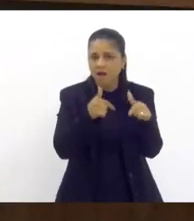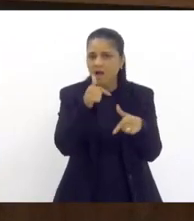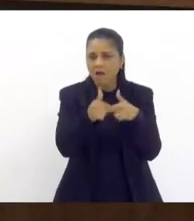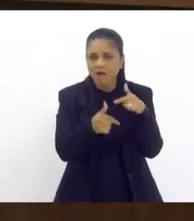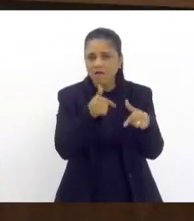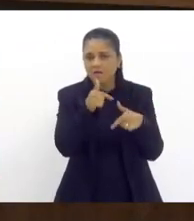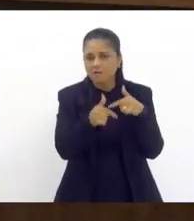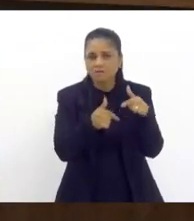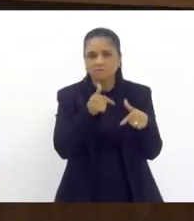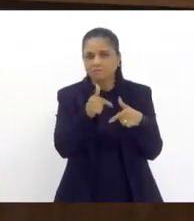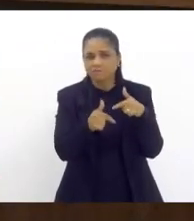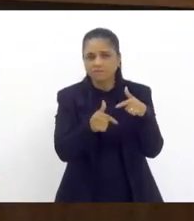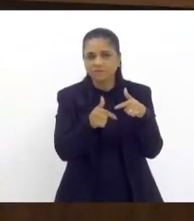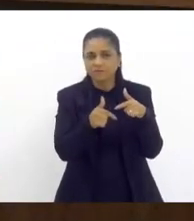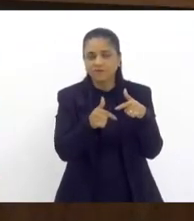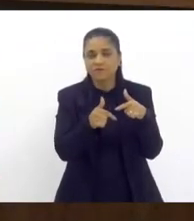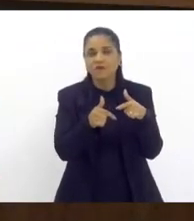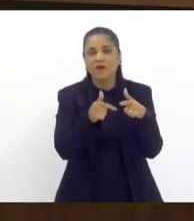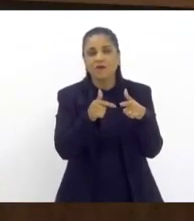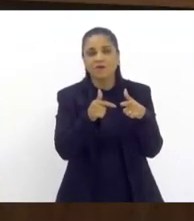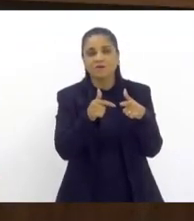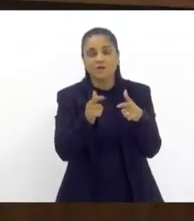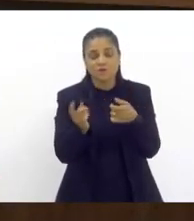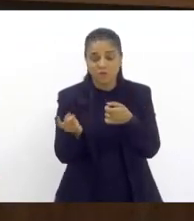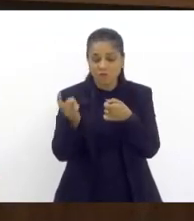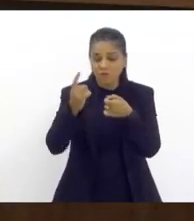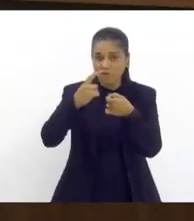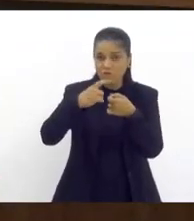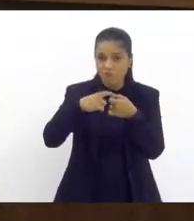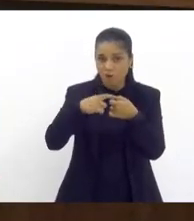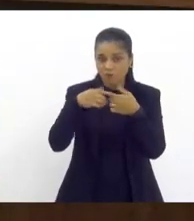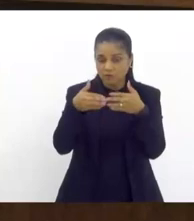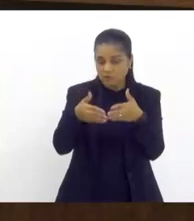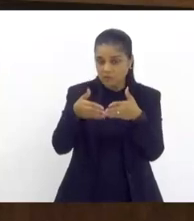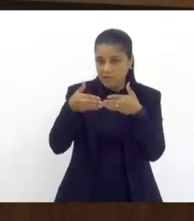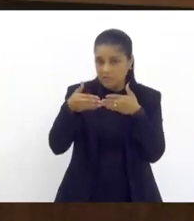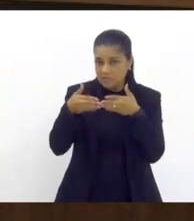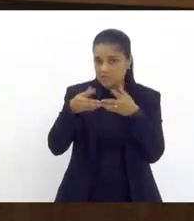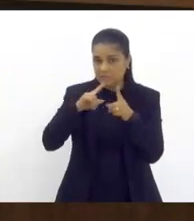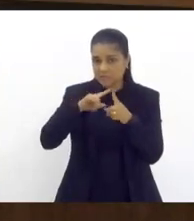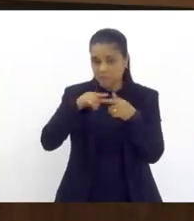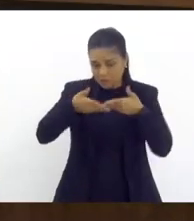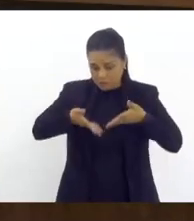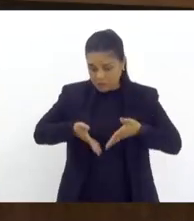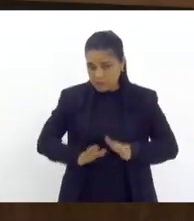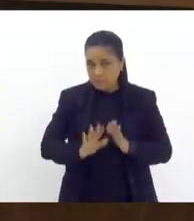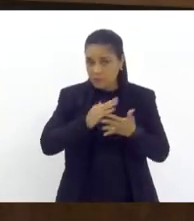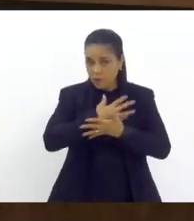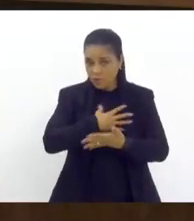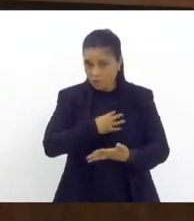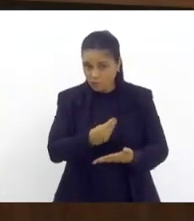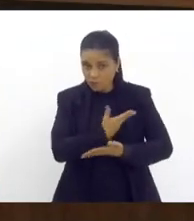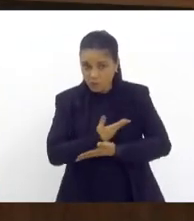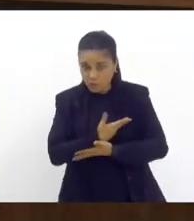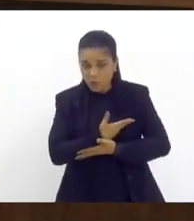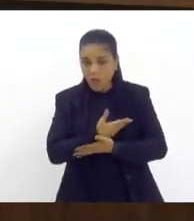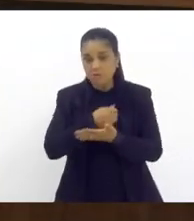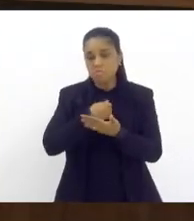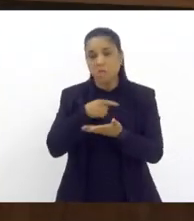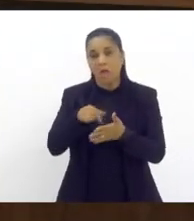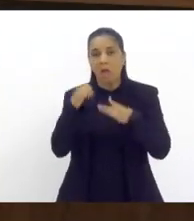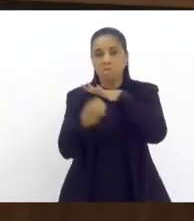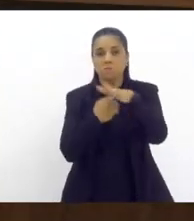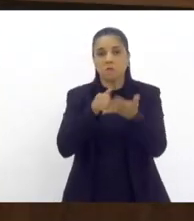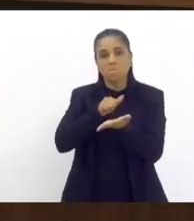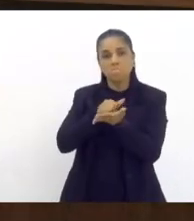quando elas retornam da licença maternidade, elas são mandadas embora.